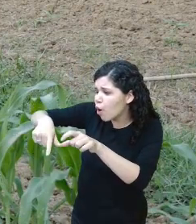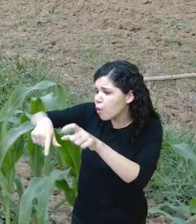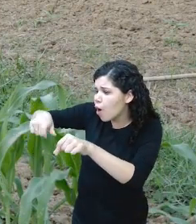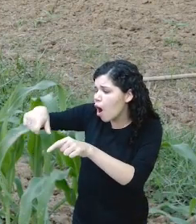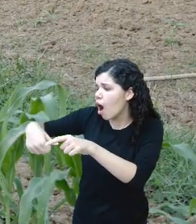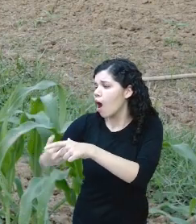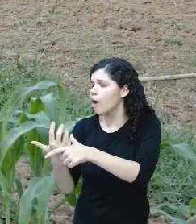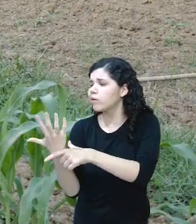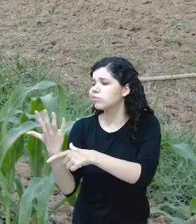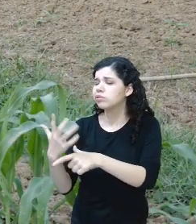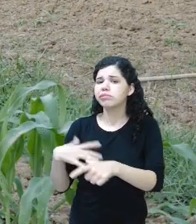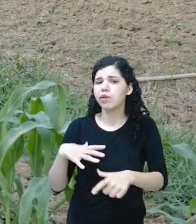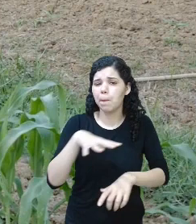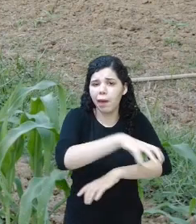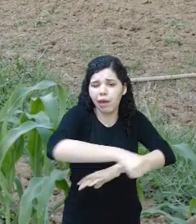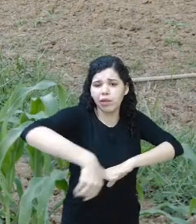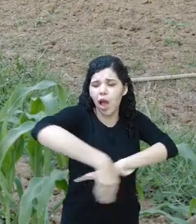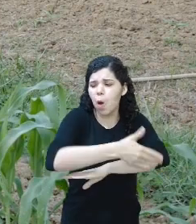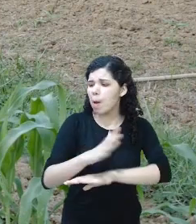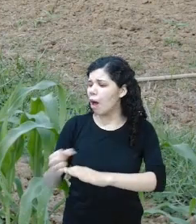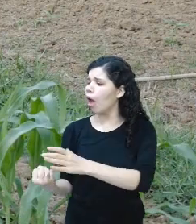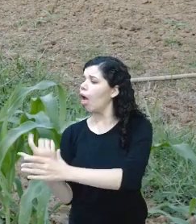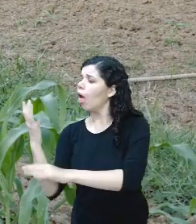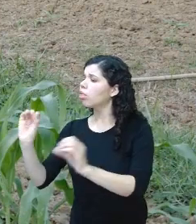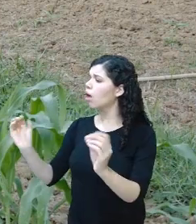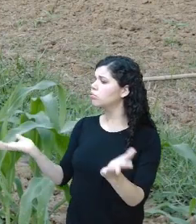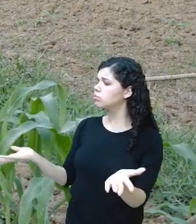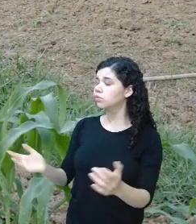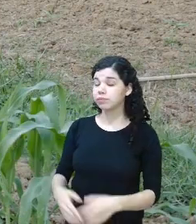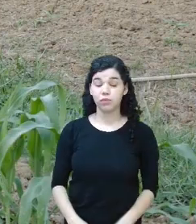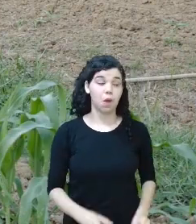uma plantinha que eu achei na rua e não germinou.